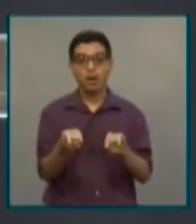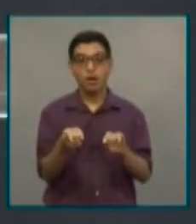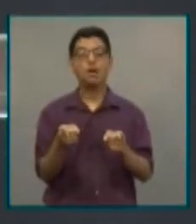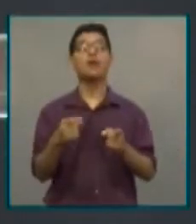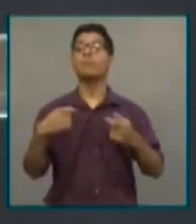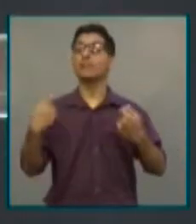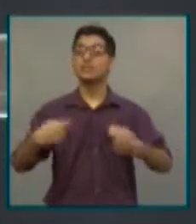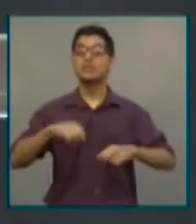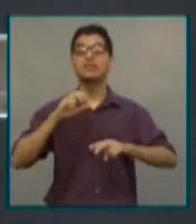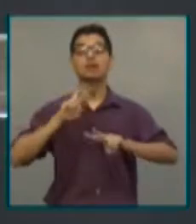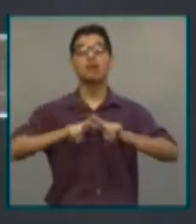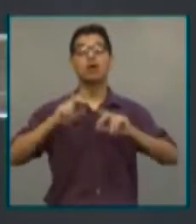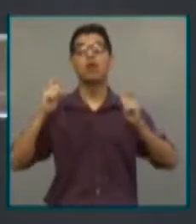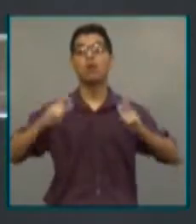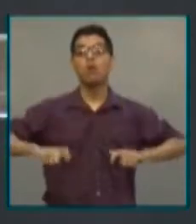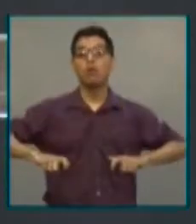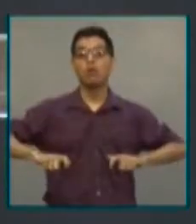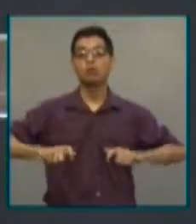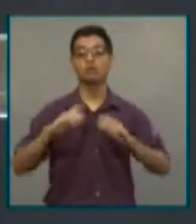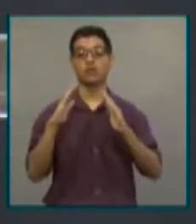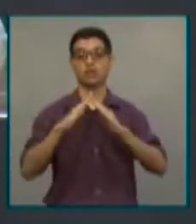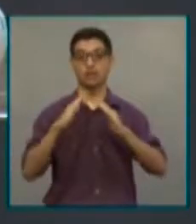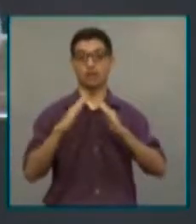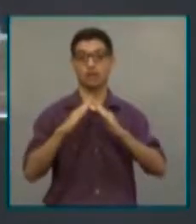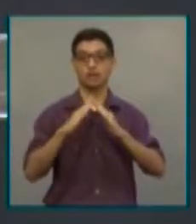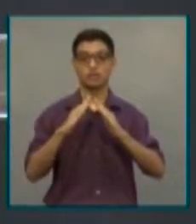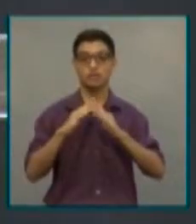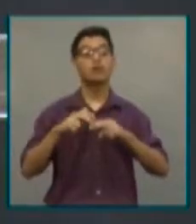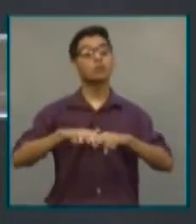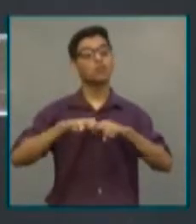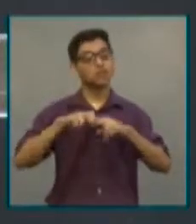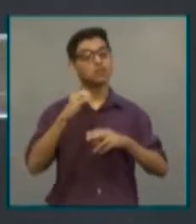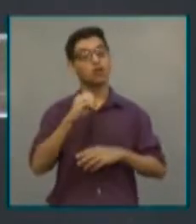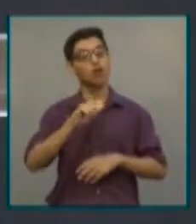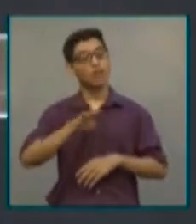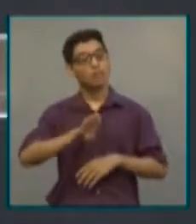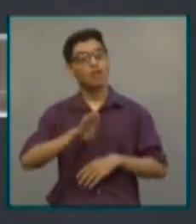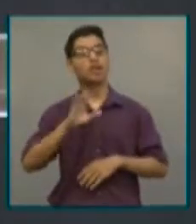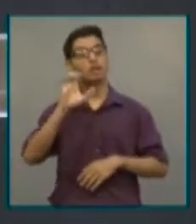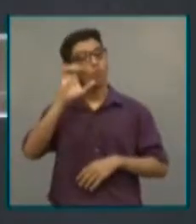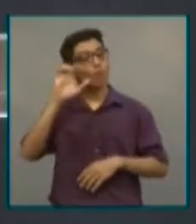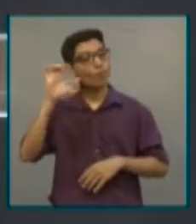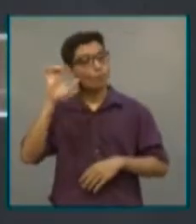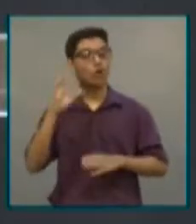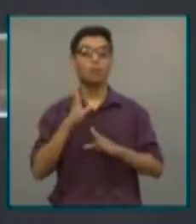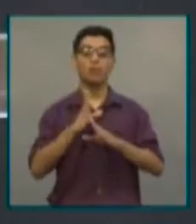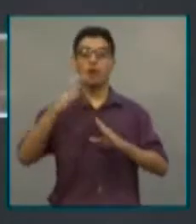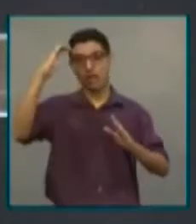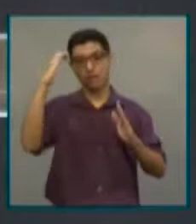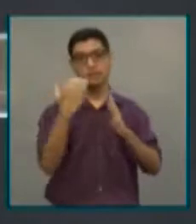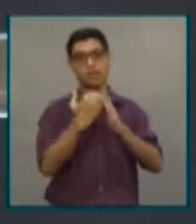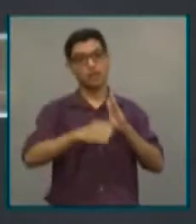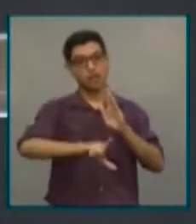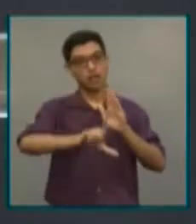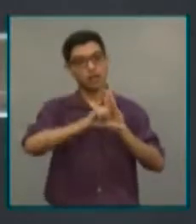ou conivente por não fazer valer a Lei Federal 8.906.